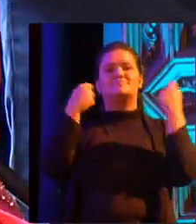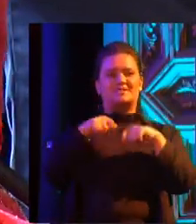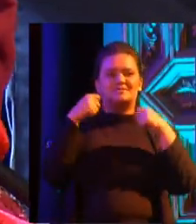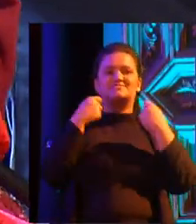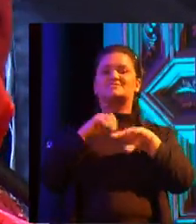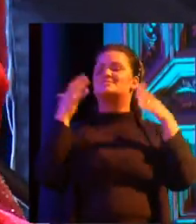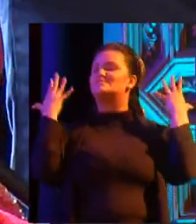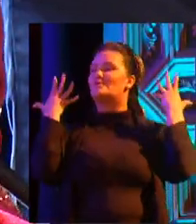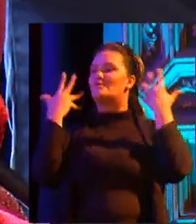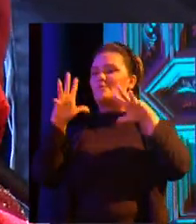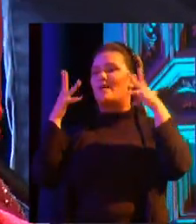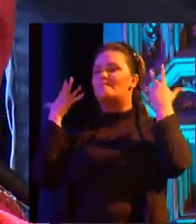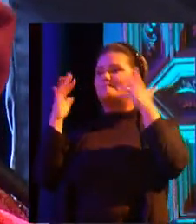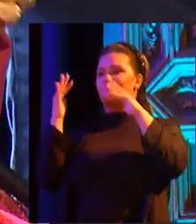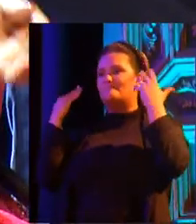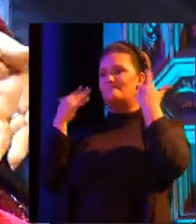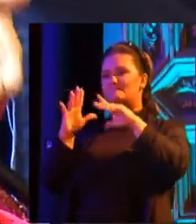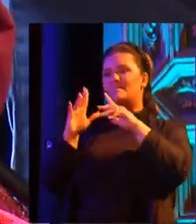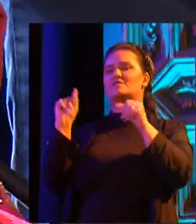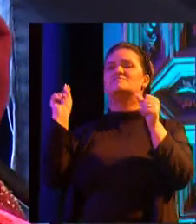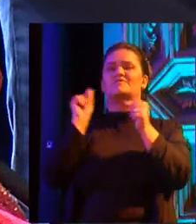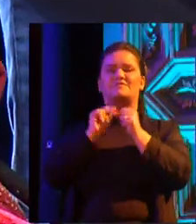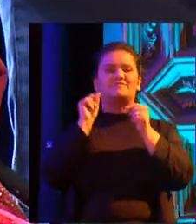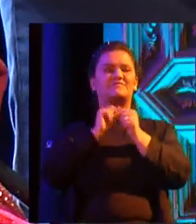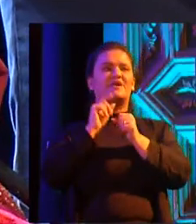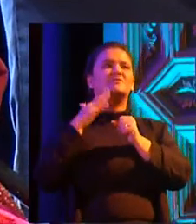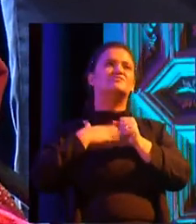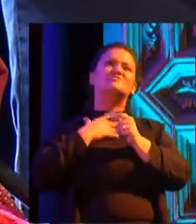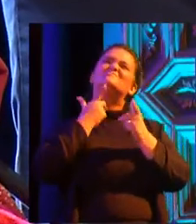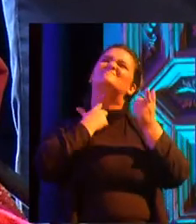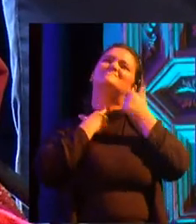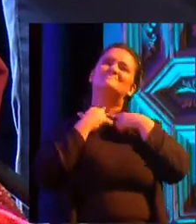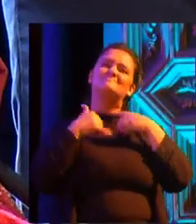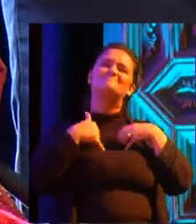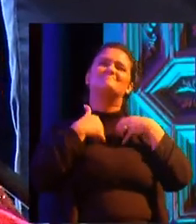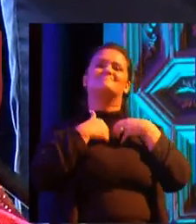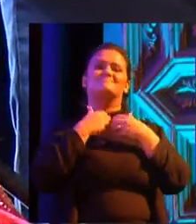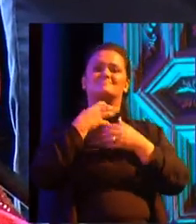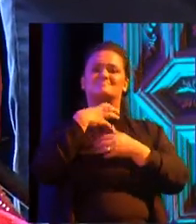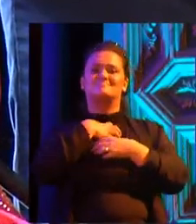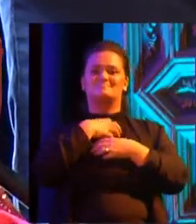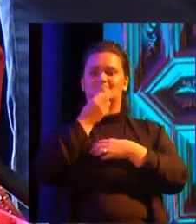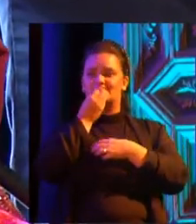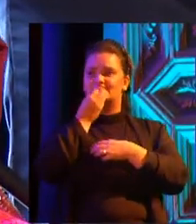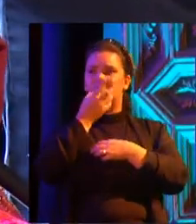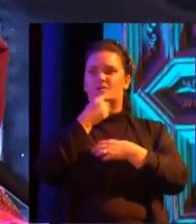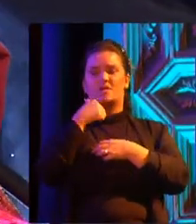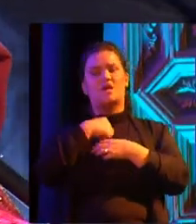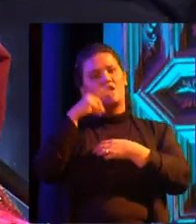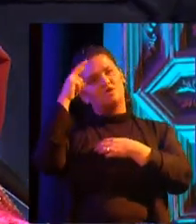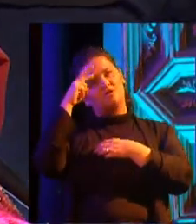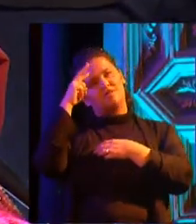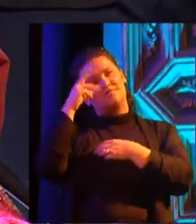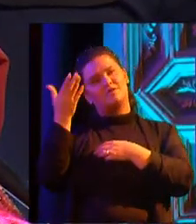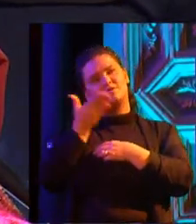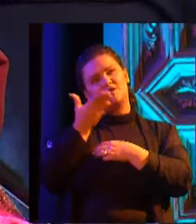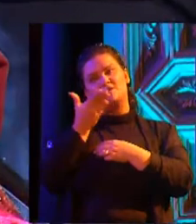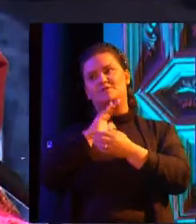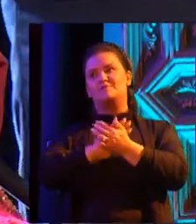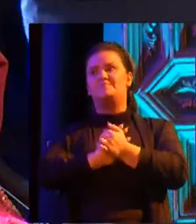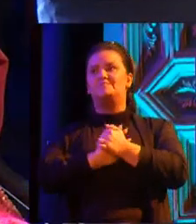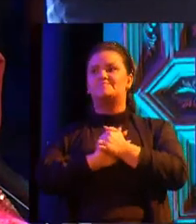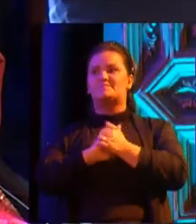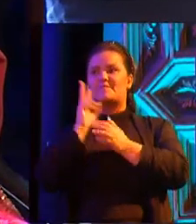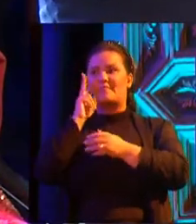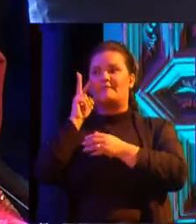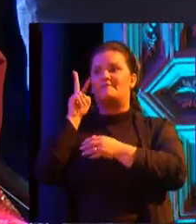É o aplauso que faz a gente crescer. Eu estou lembrando agora de uma coisa, eu vendo